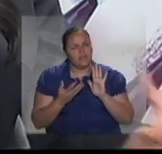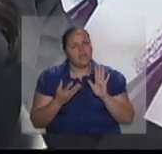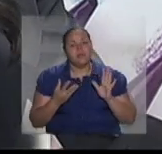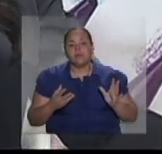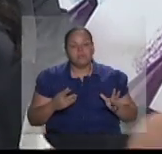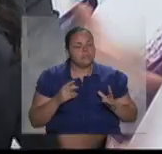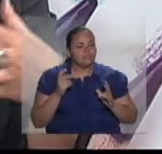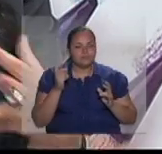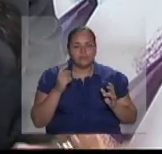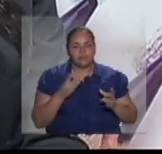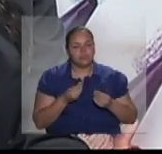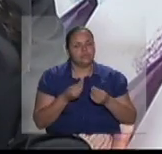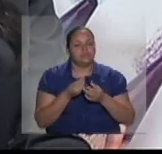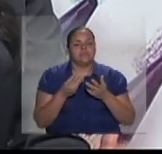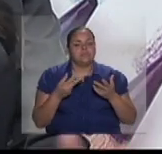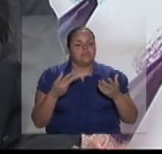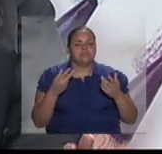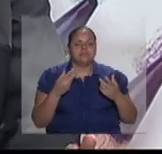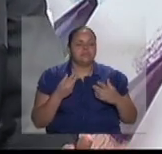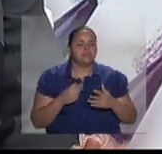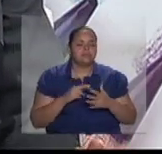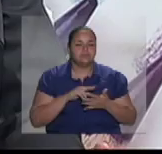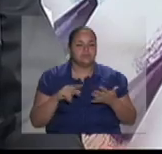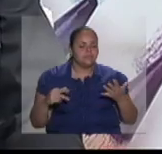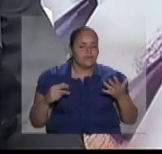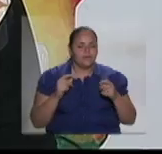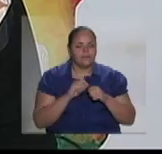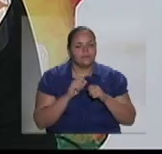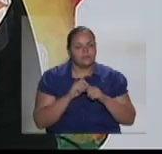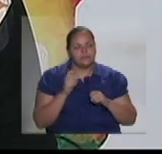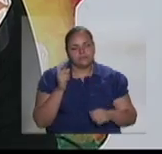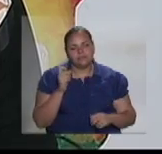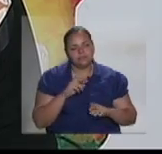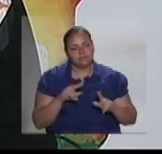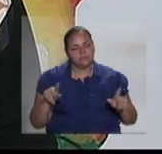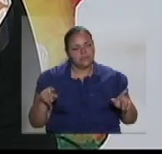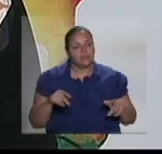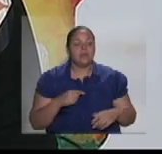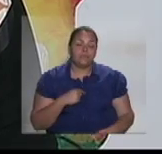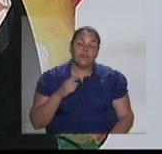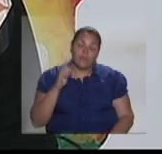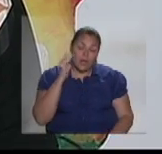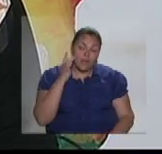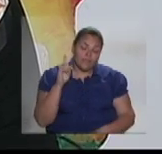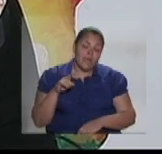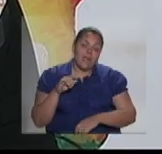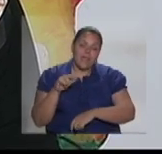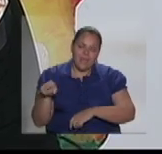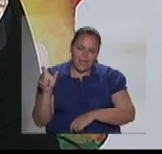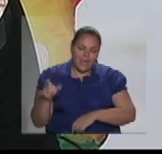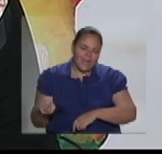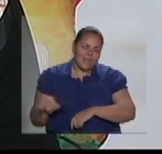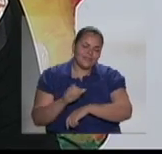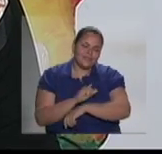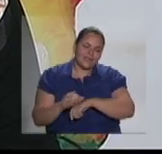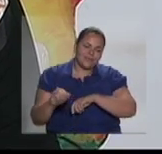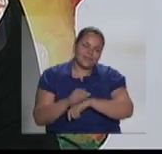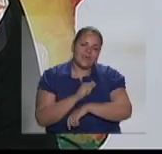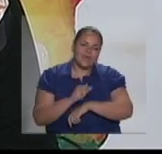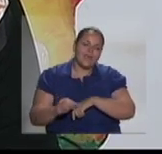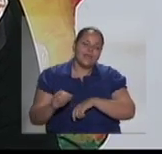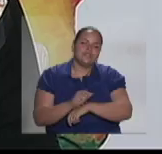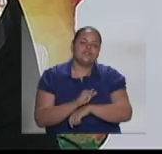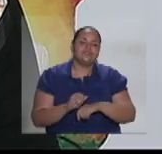ela está querendo abraçar o mundo com as pernas ou não? Eu acho que é uma estratégia que a Mariana